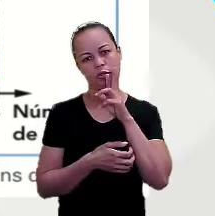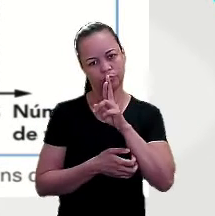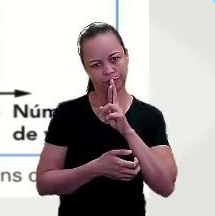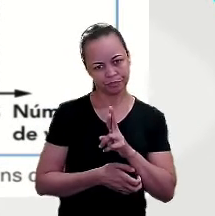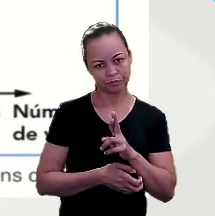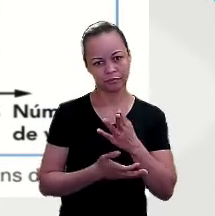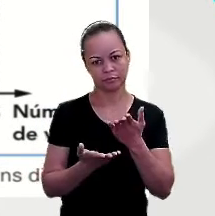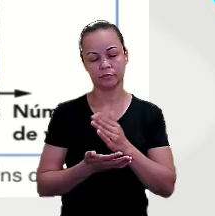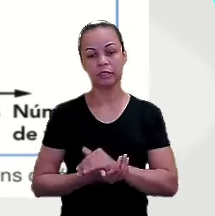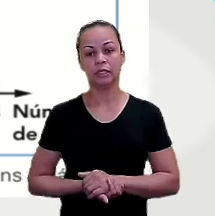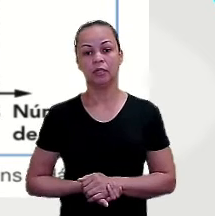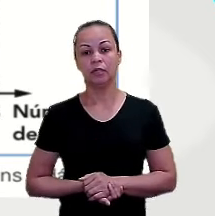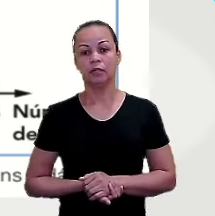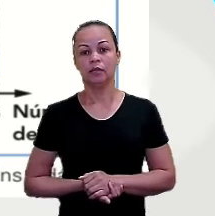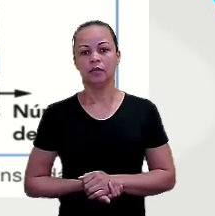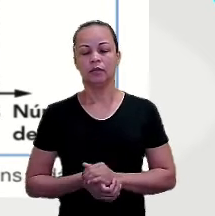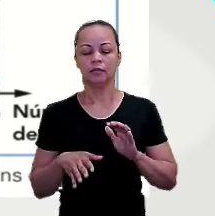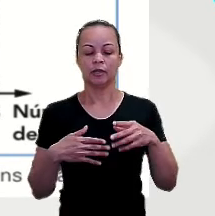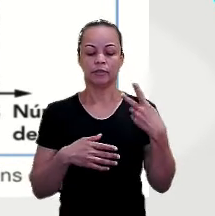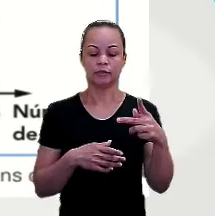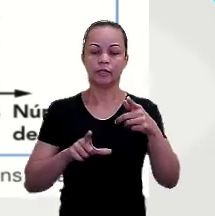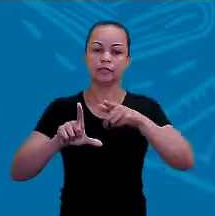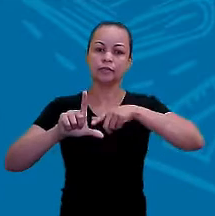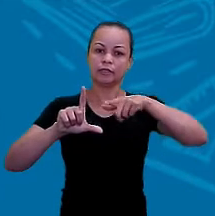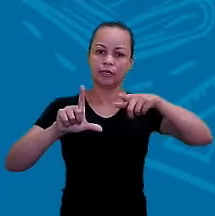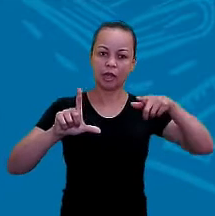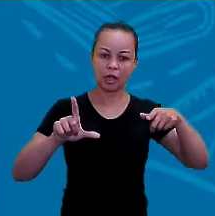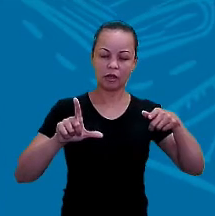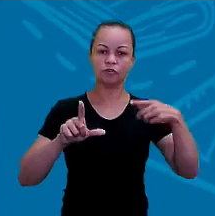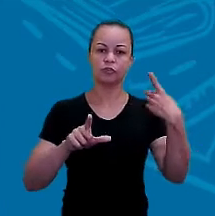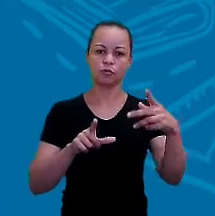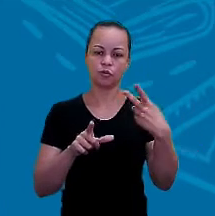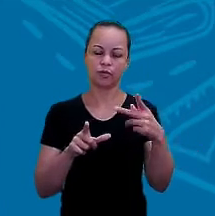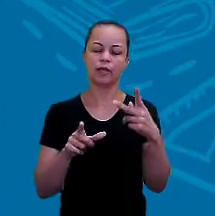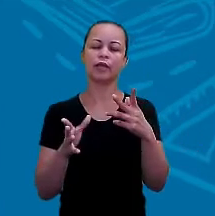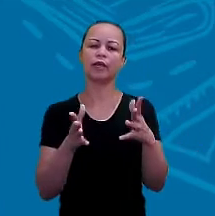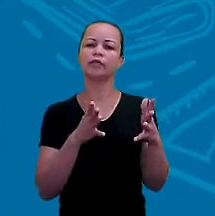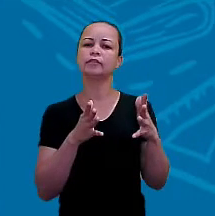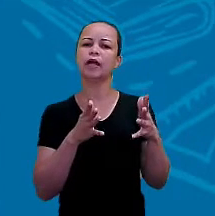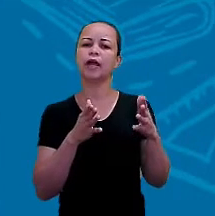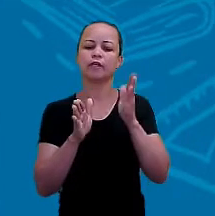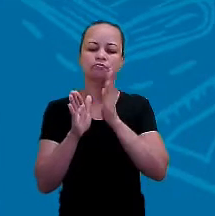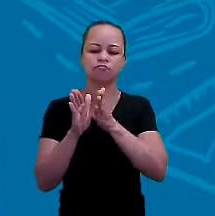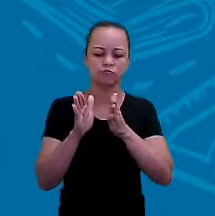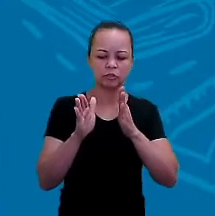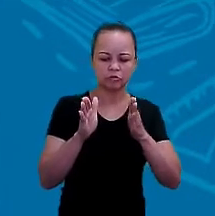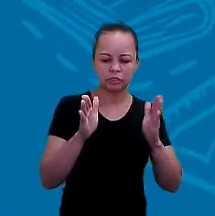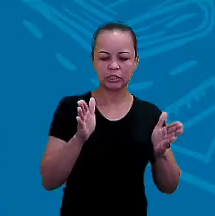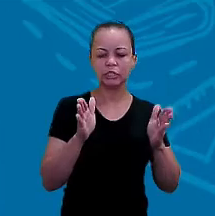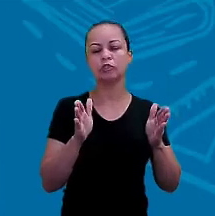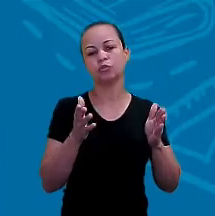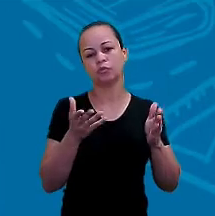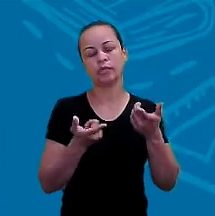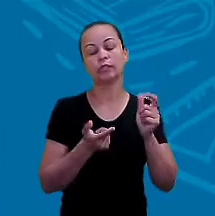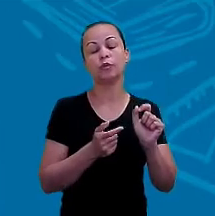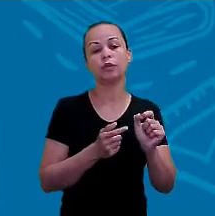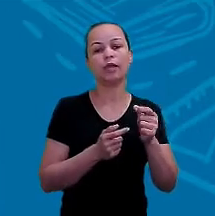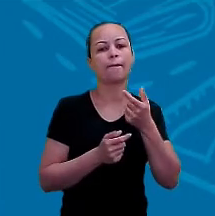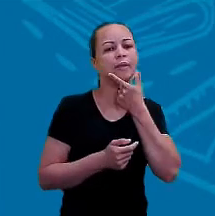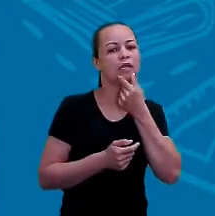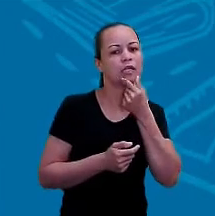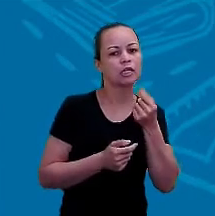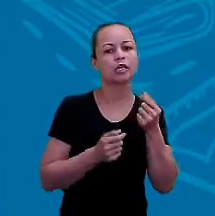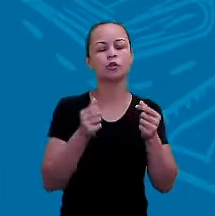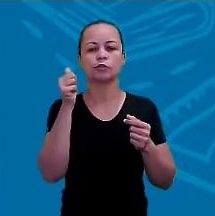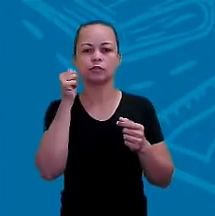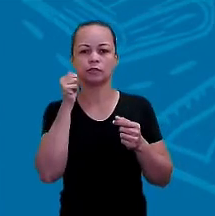resposta. E aí esse gráfico, gente, ele está dividido entre meninos e meninas. Como é que eu